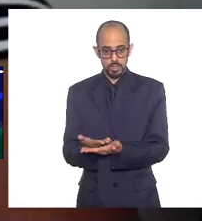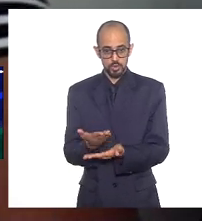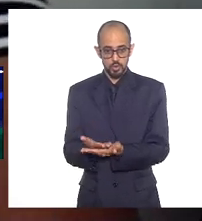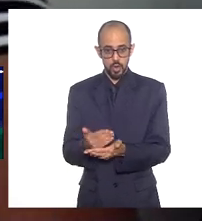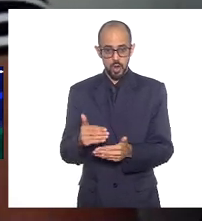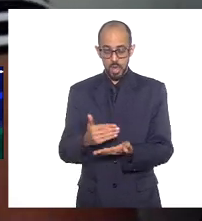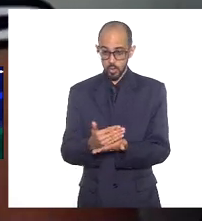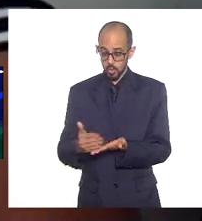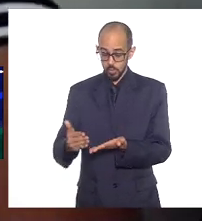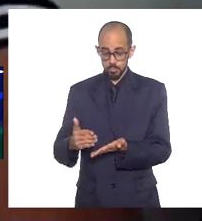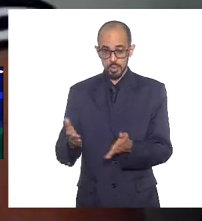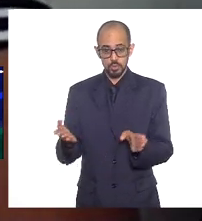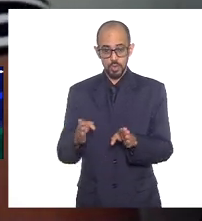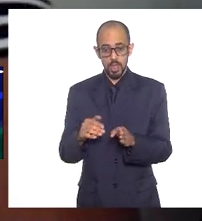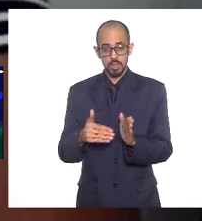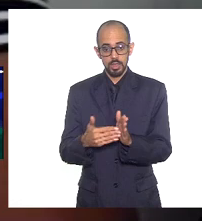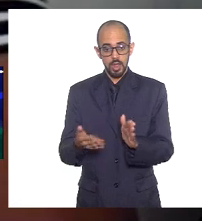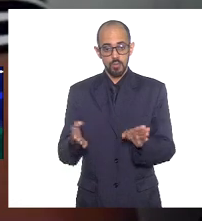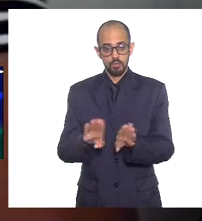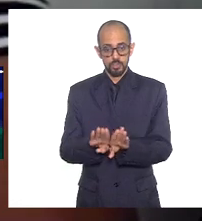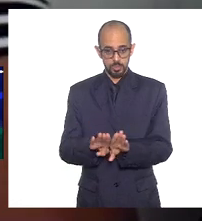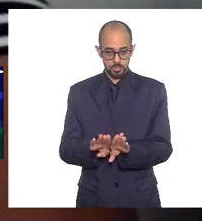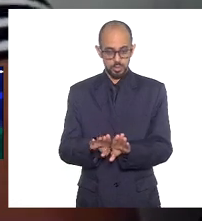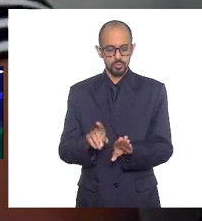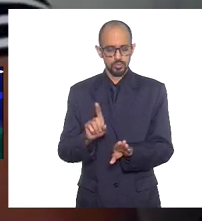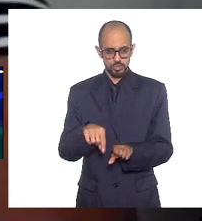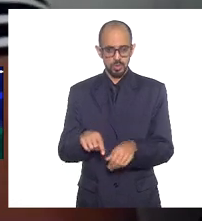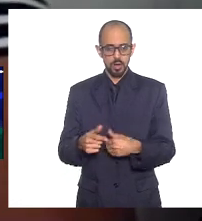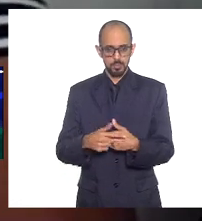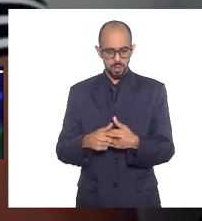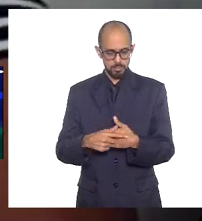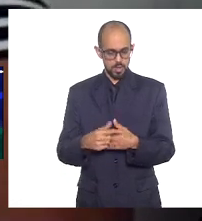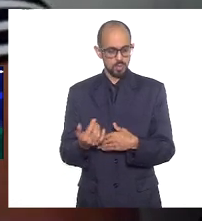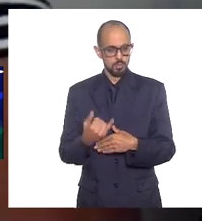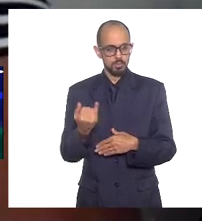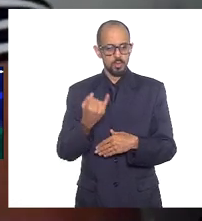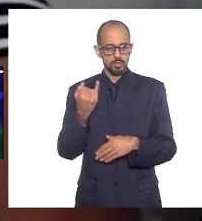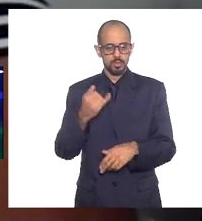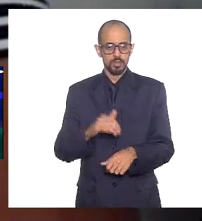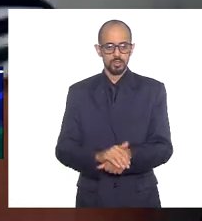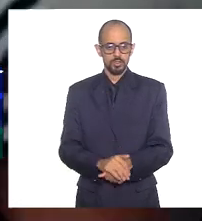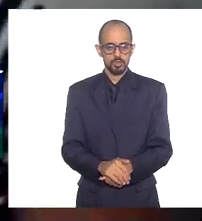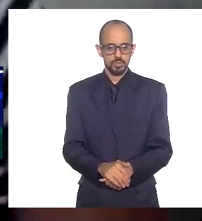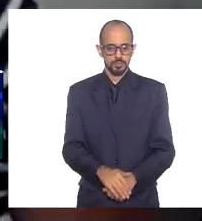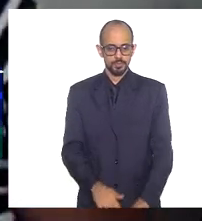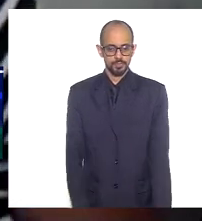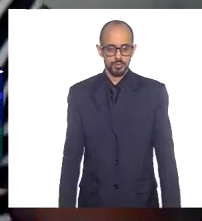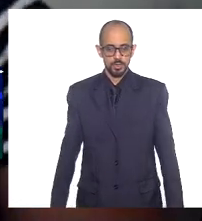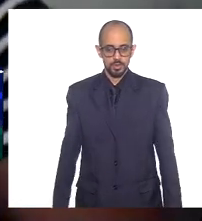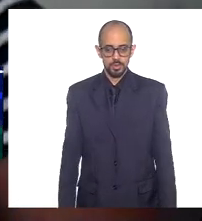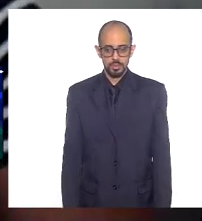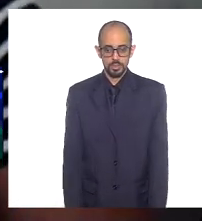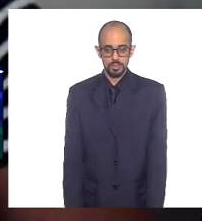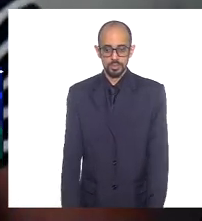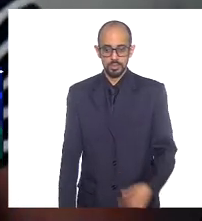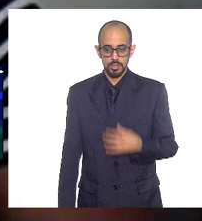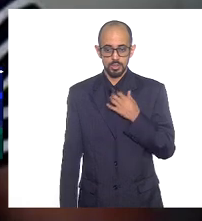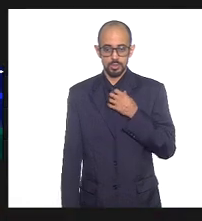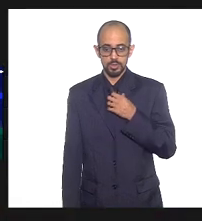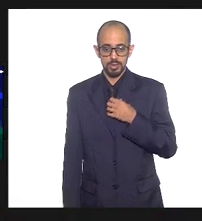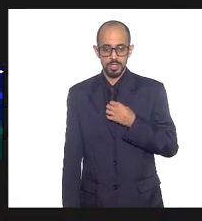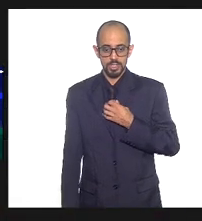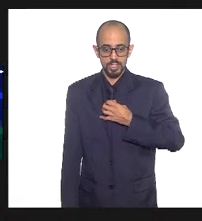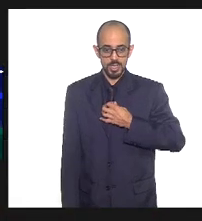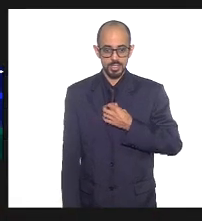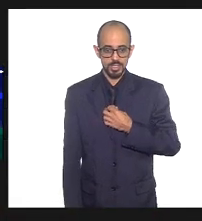dessas escolas. Então, o papel da Guarda Municipal é relevante, é importantíssimo. Muito bem lembrado,